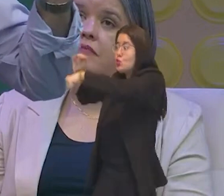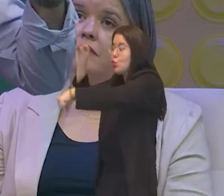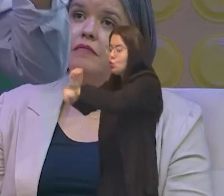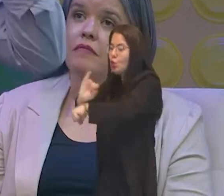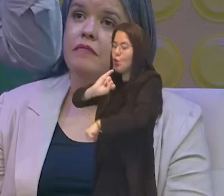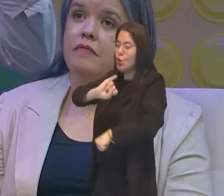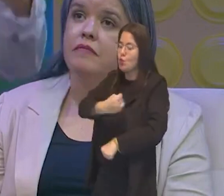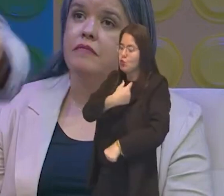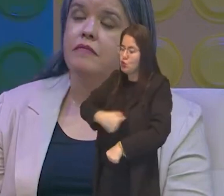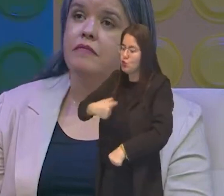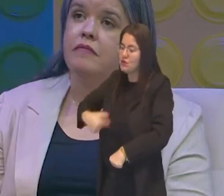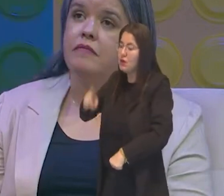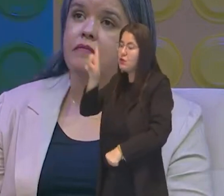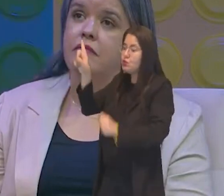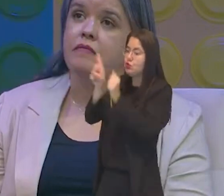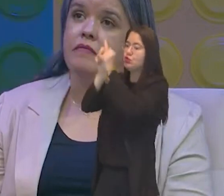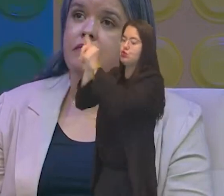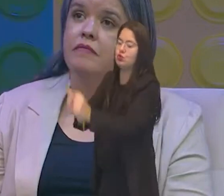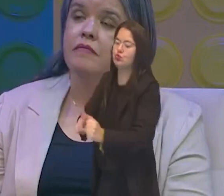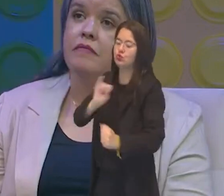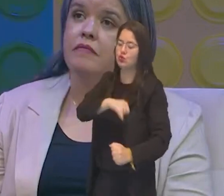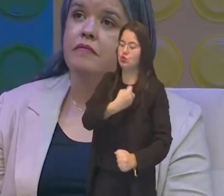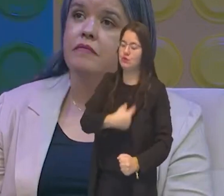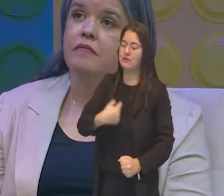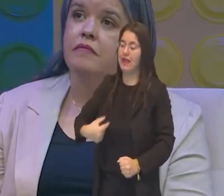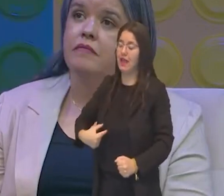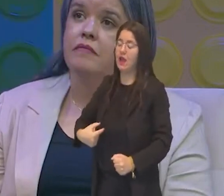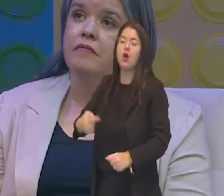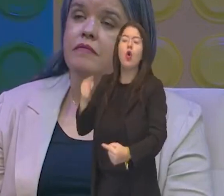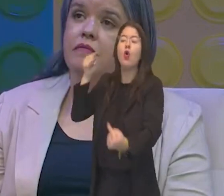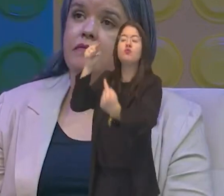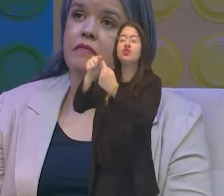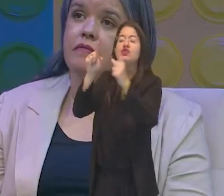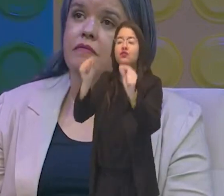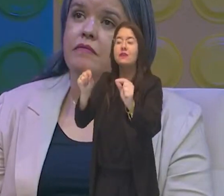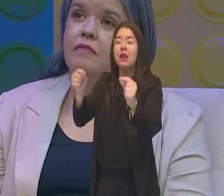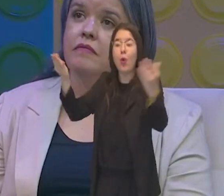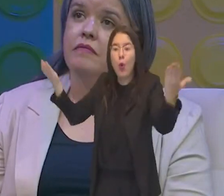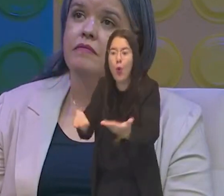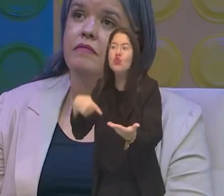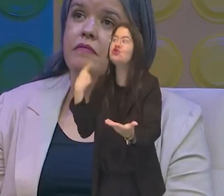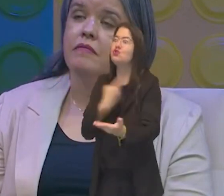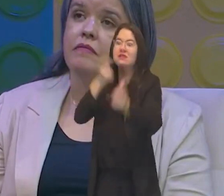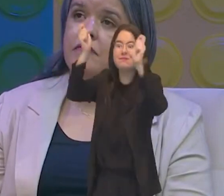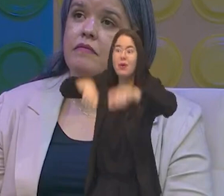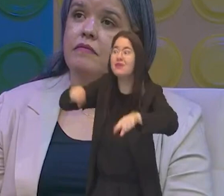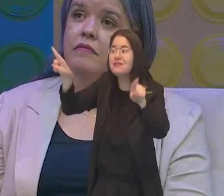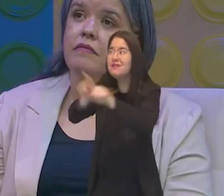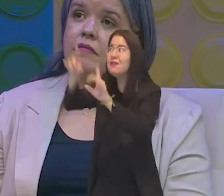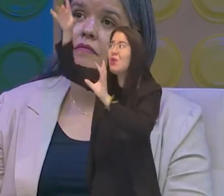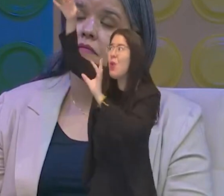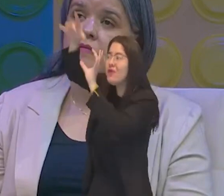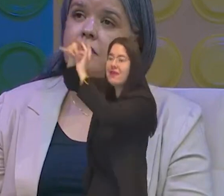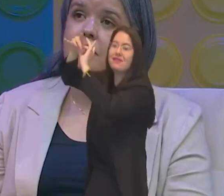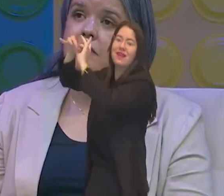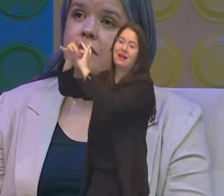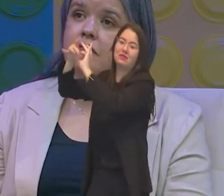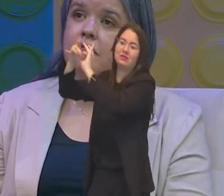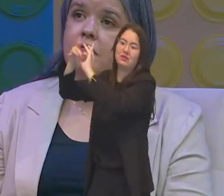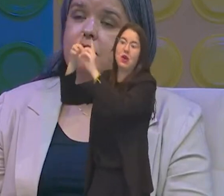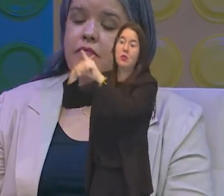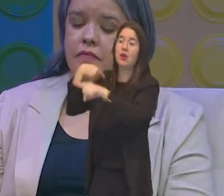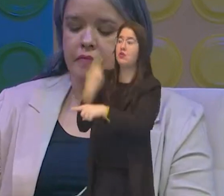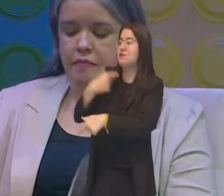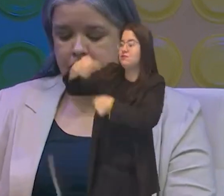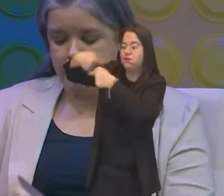José, Deus estava com José, para que você possa estar conectado com ele também. Vamos